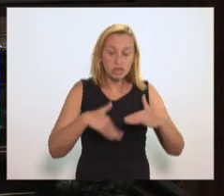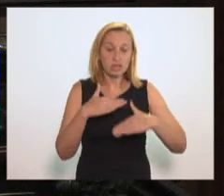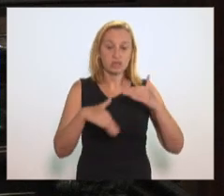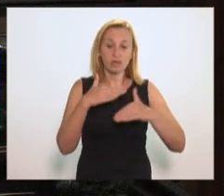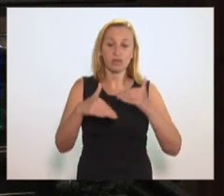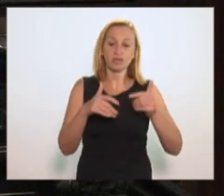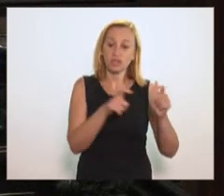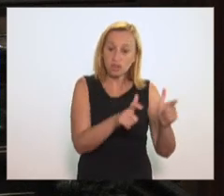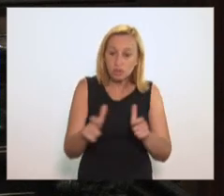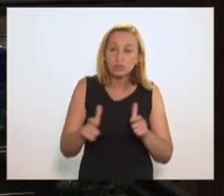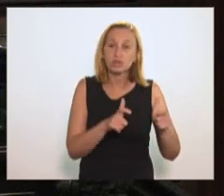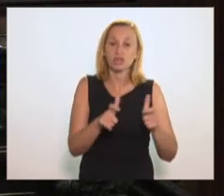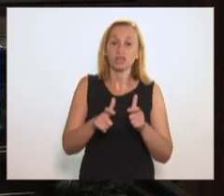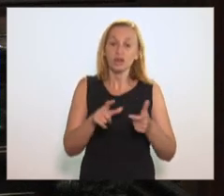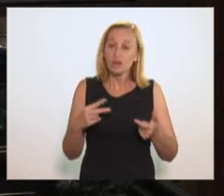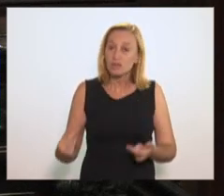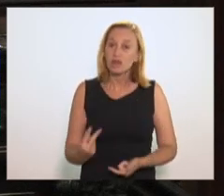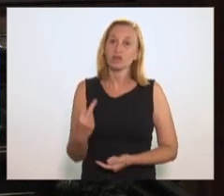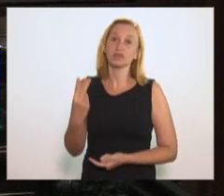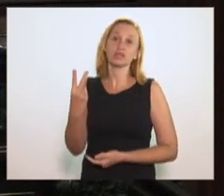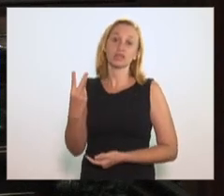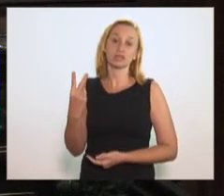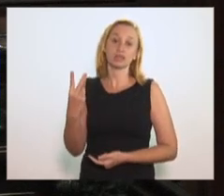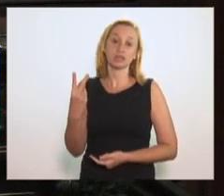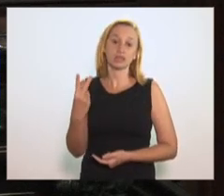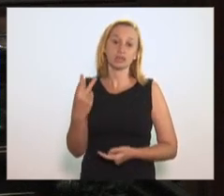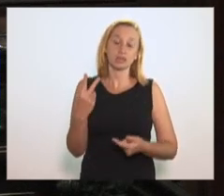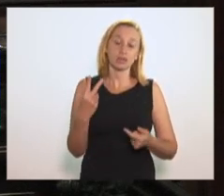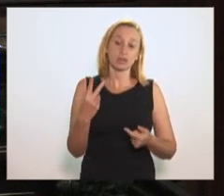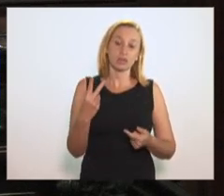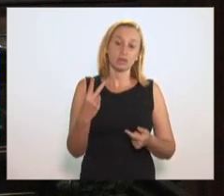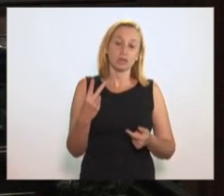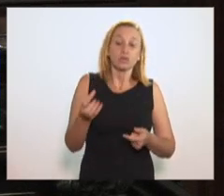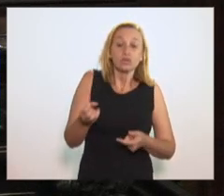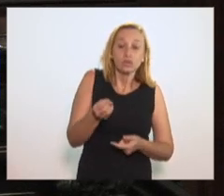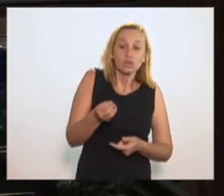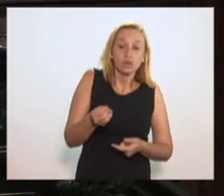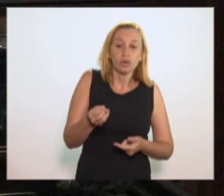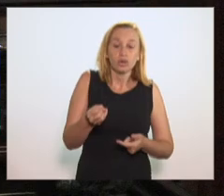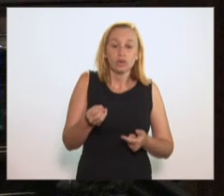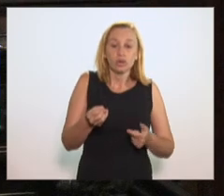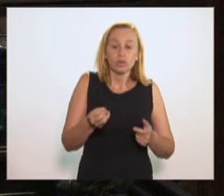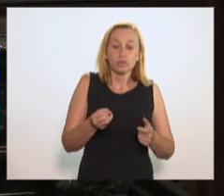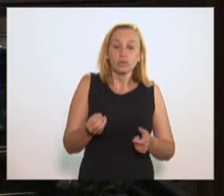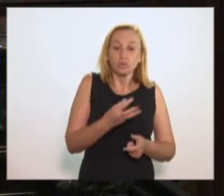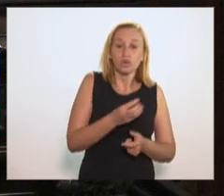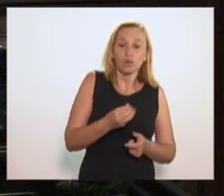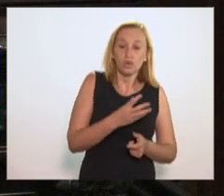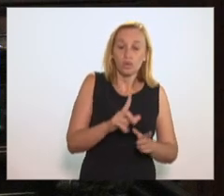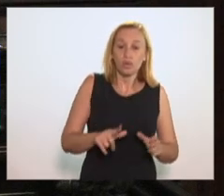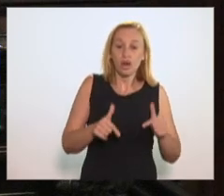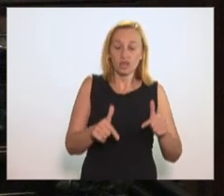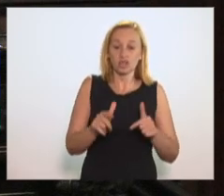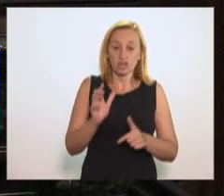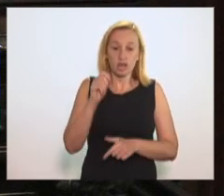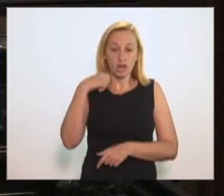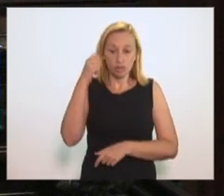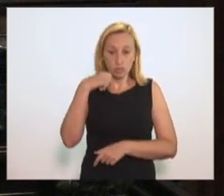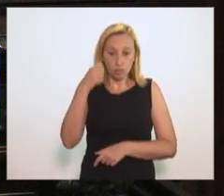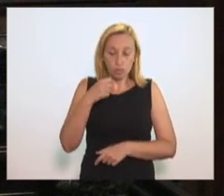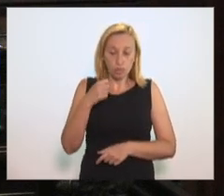territórios valorizando os atuais atores da cultura que estão